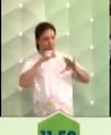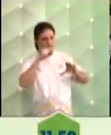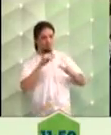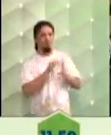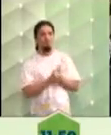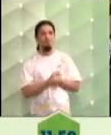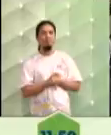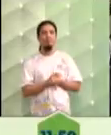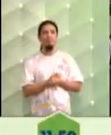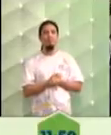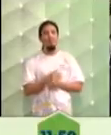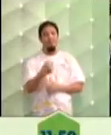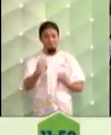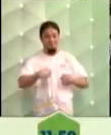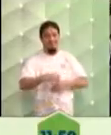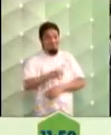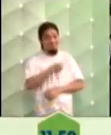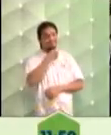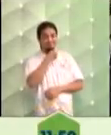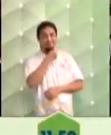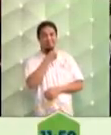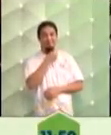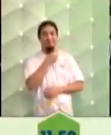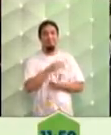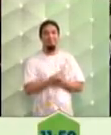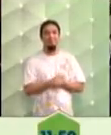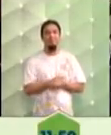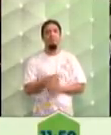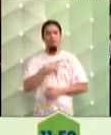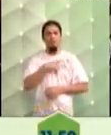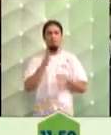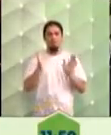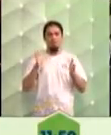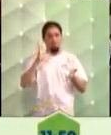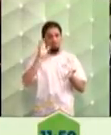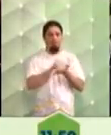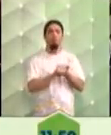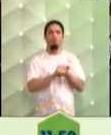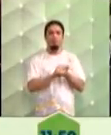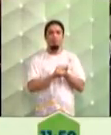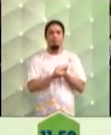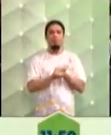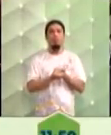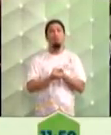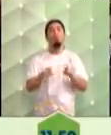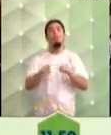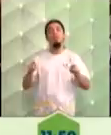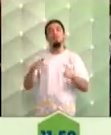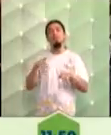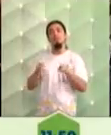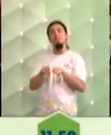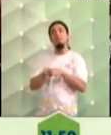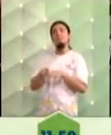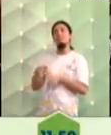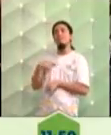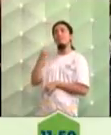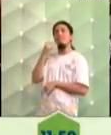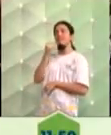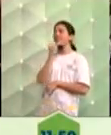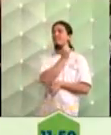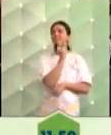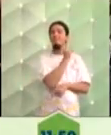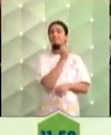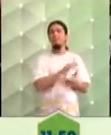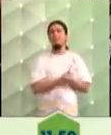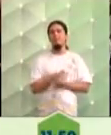Você não tá chegando agora, não. Você já tá aqui faz tempo. Eu já tenho meu cadastro. Inclusive, eu tava comentando. Eu quero saber se eu não vou ganhar nenhuma vez, né? Porque toda vez eu